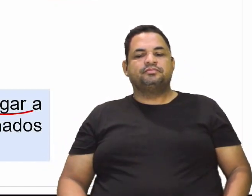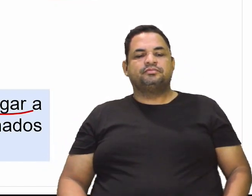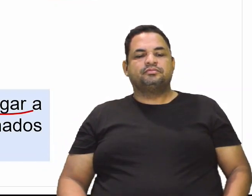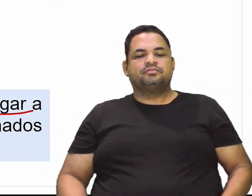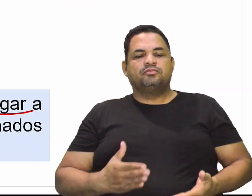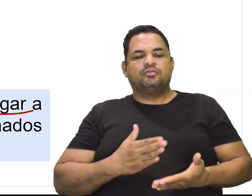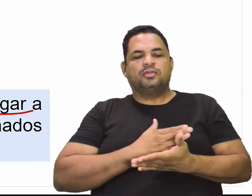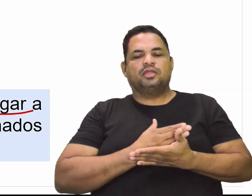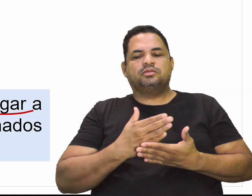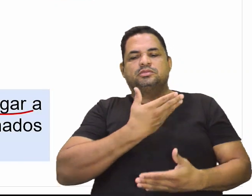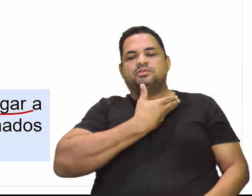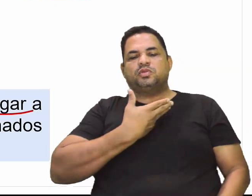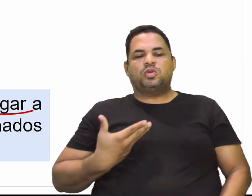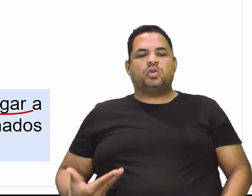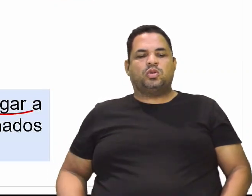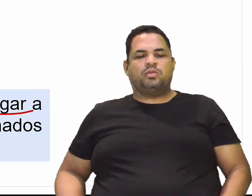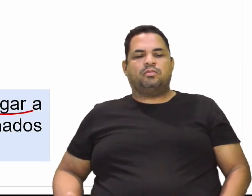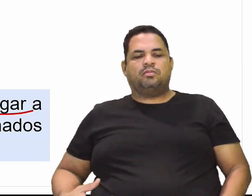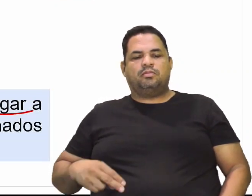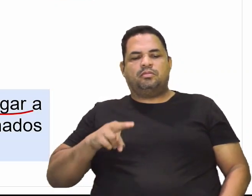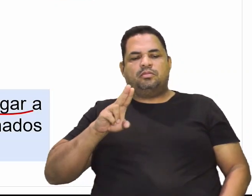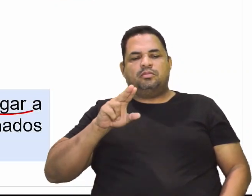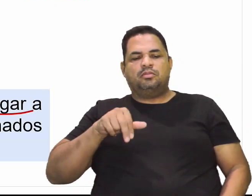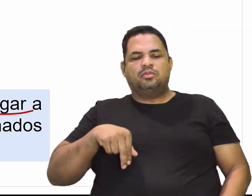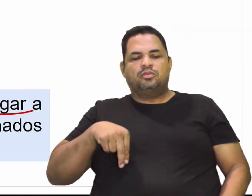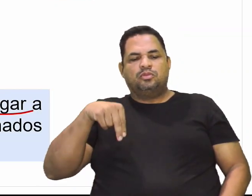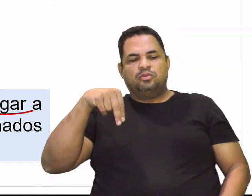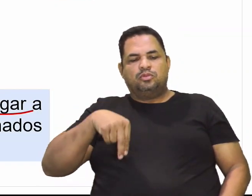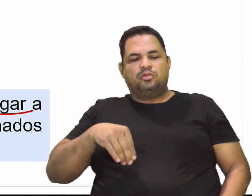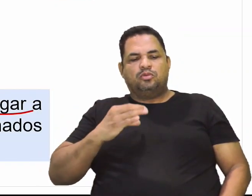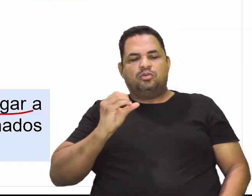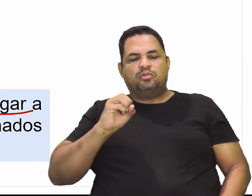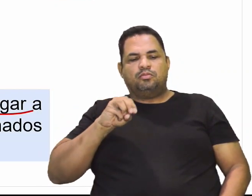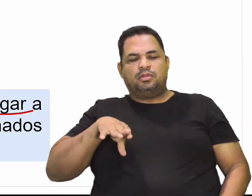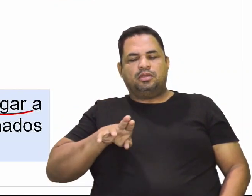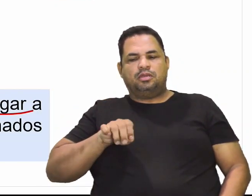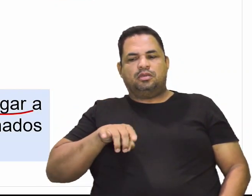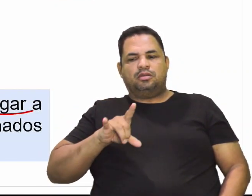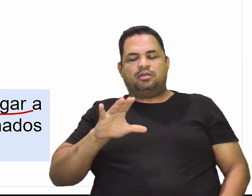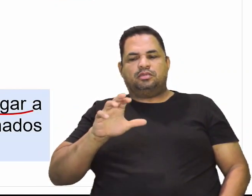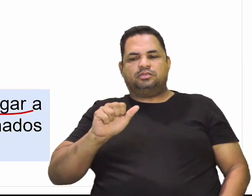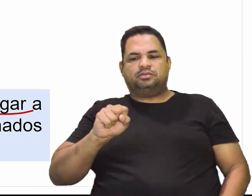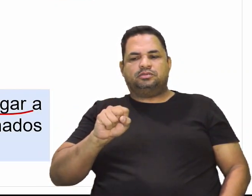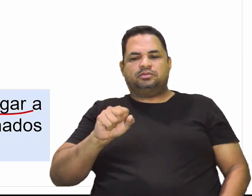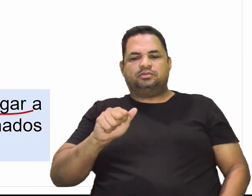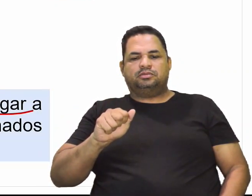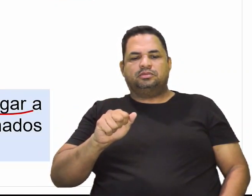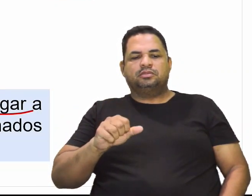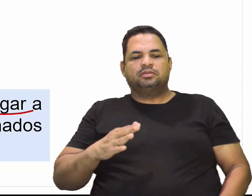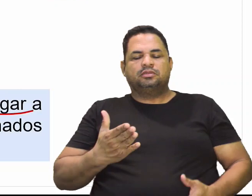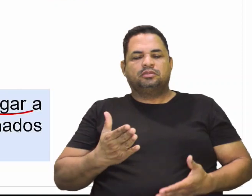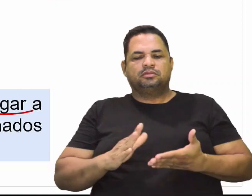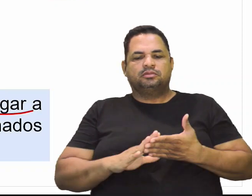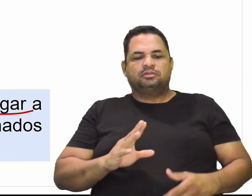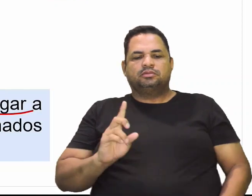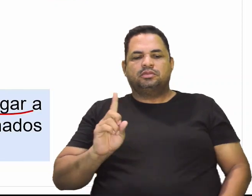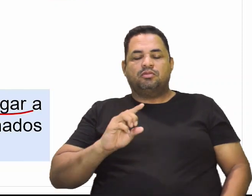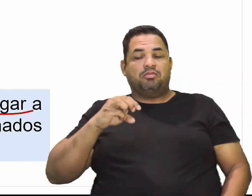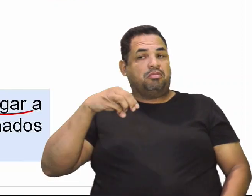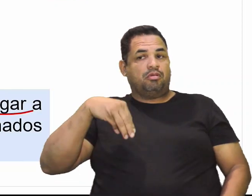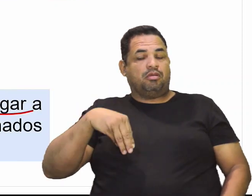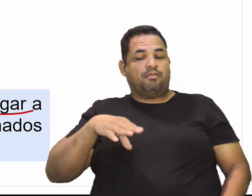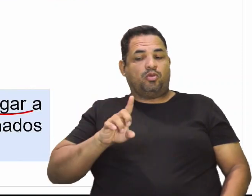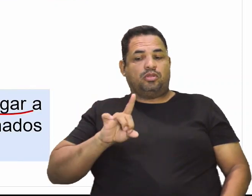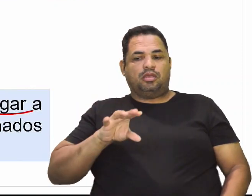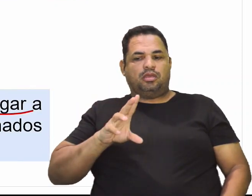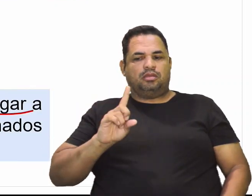passaram a serem governadas pelos nomarcas. Nomos de nomarcas. Não é monarcas não, tá,